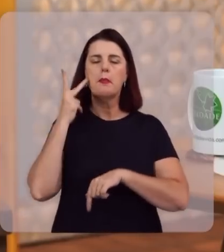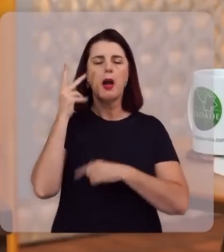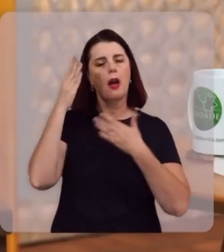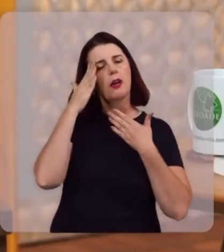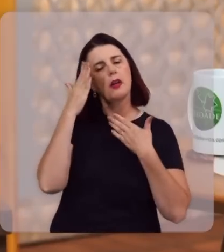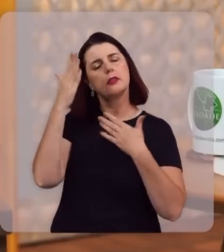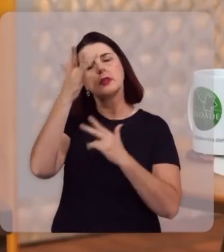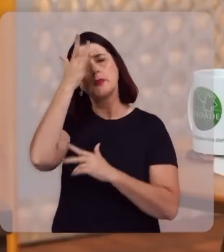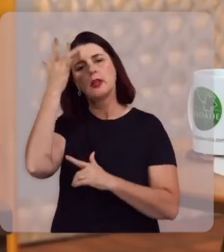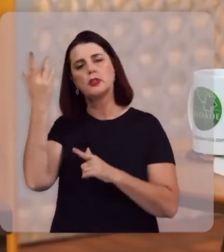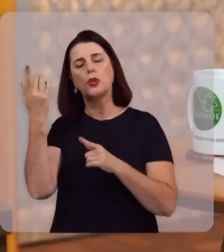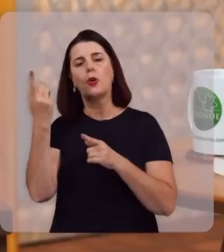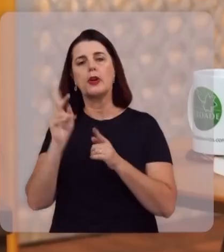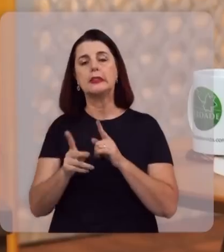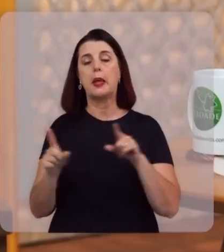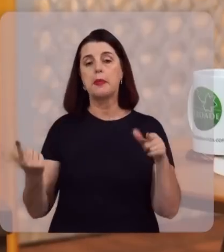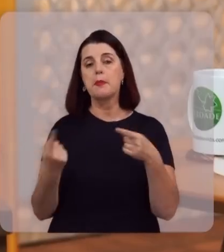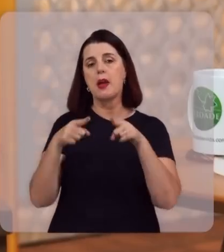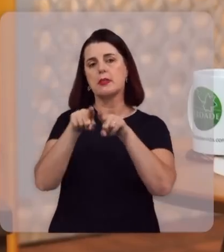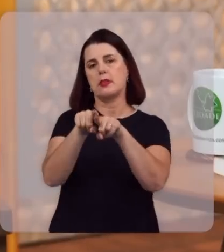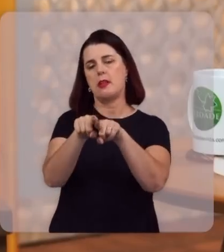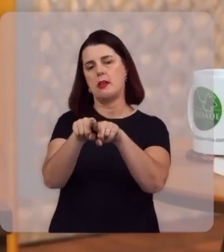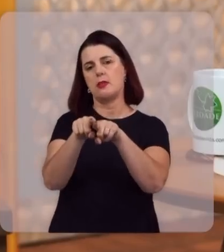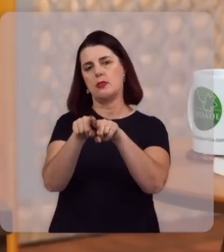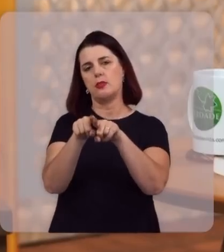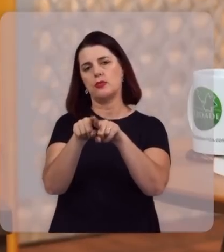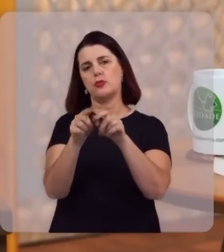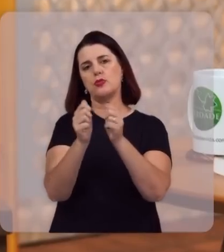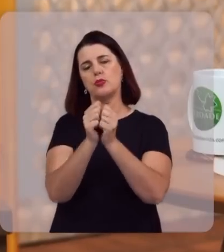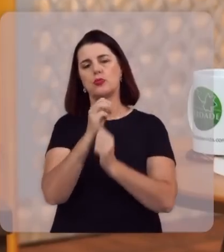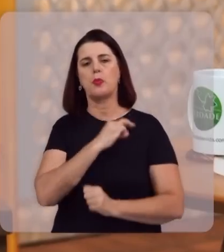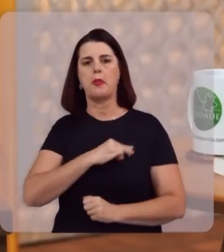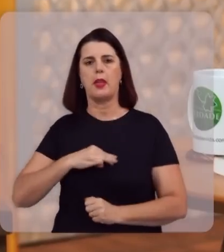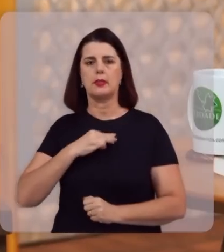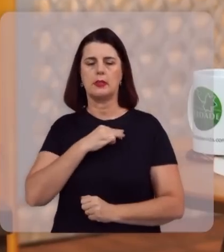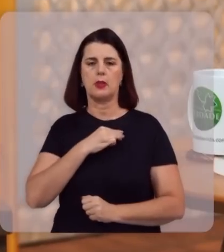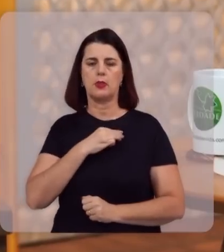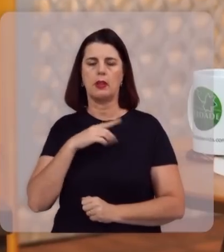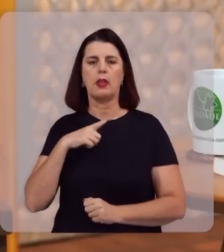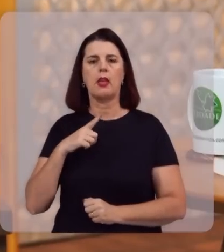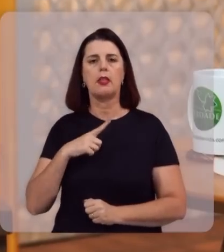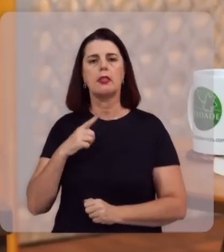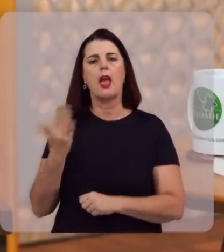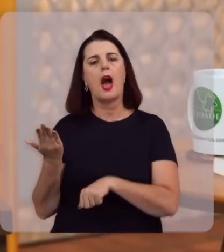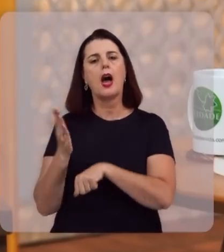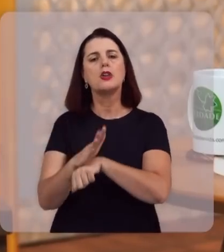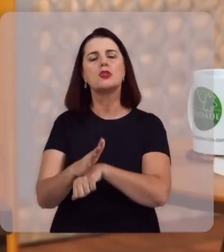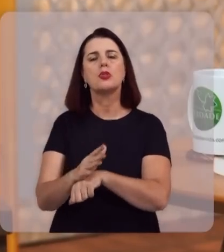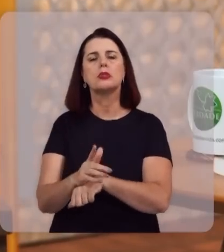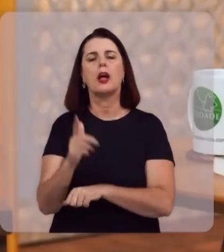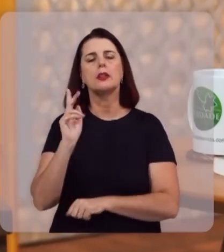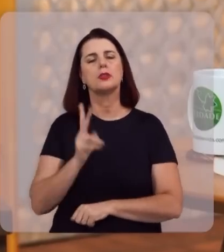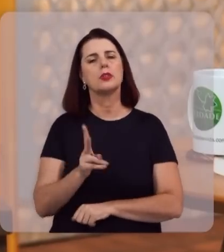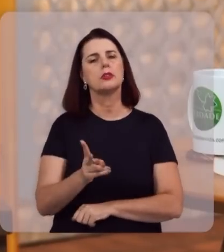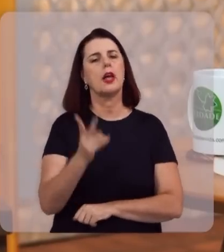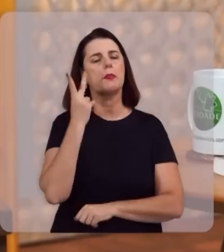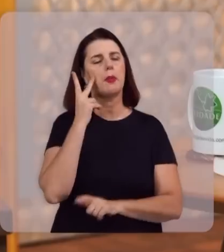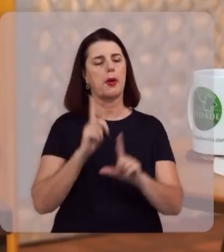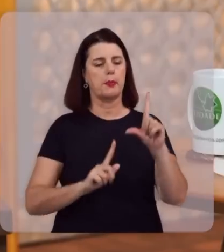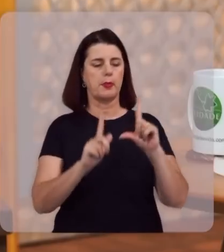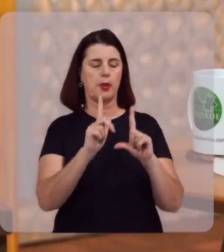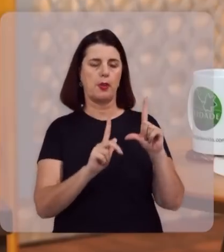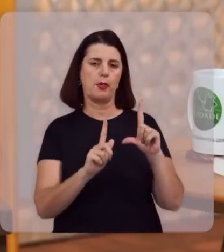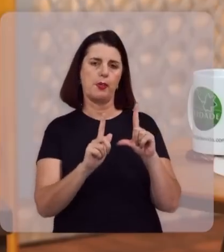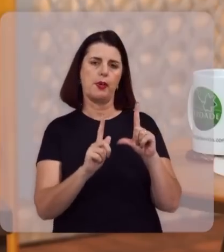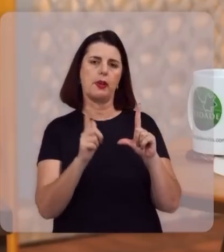para agradecer todos aqueles que são os nossos parceiros em missão, que têm contribuído constantemente